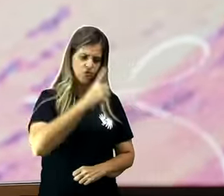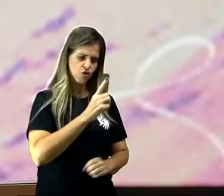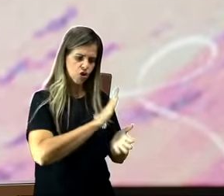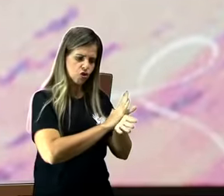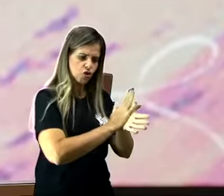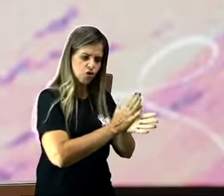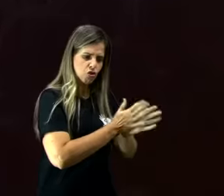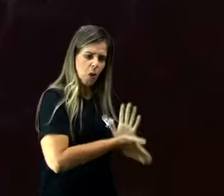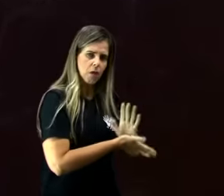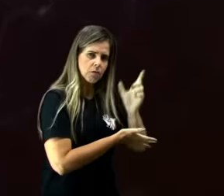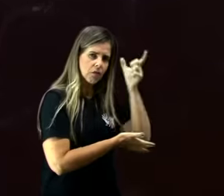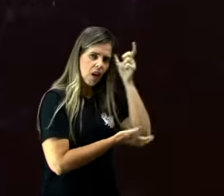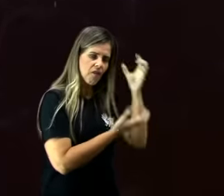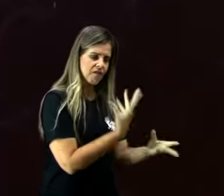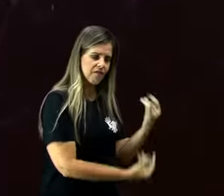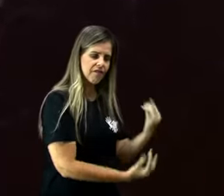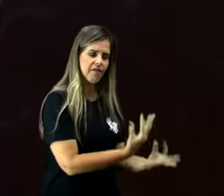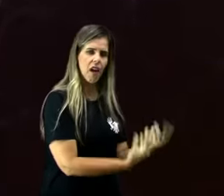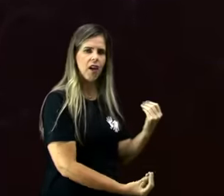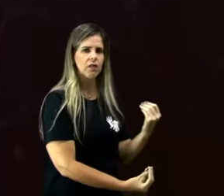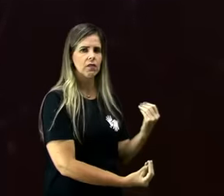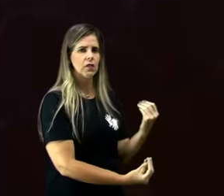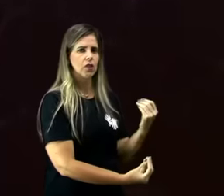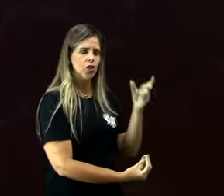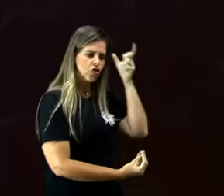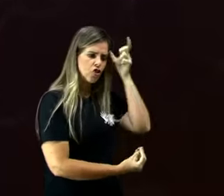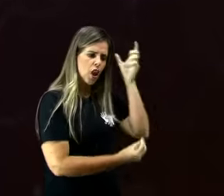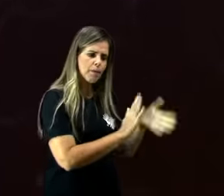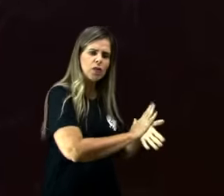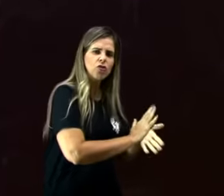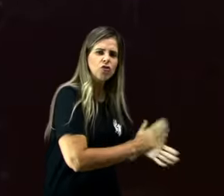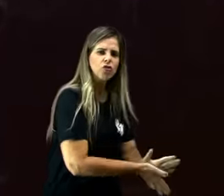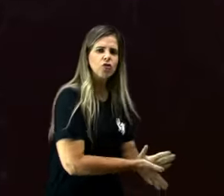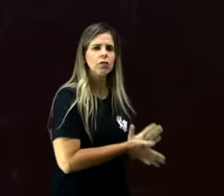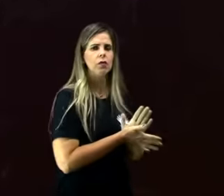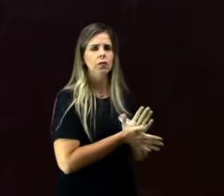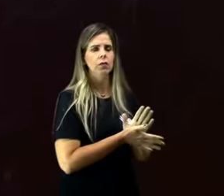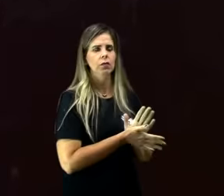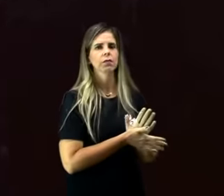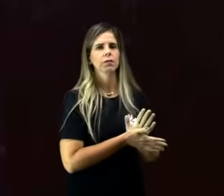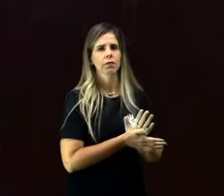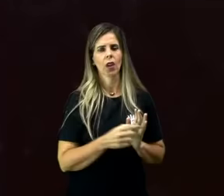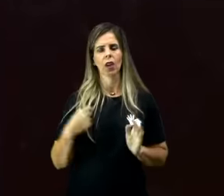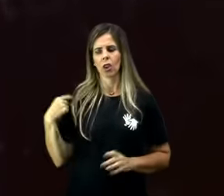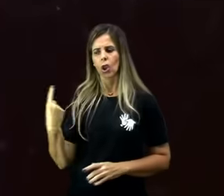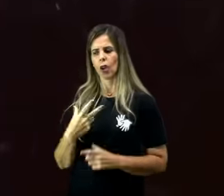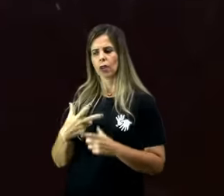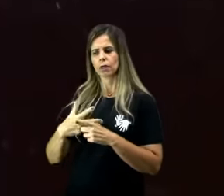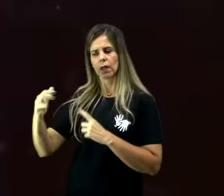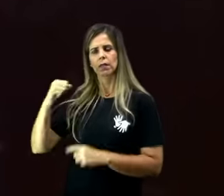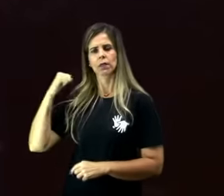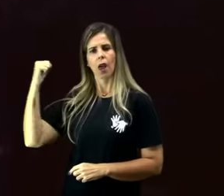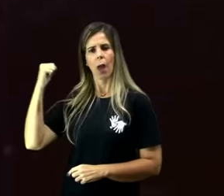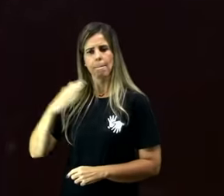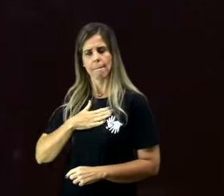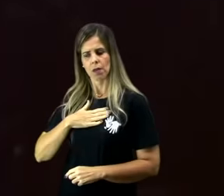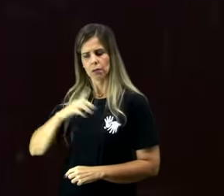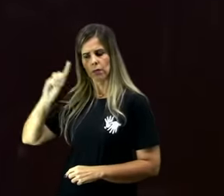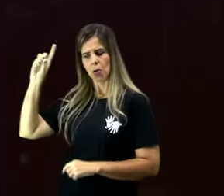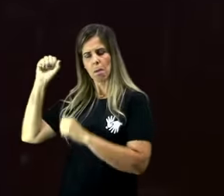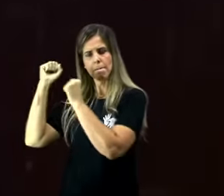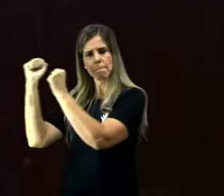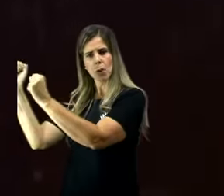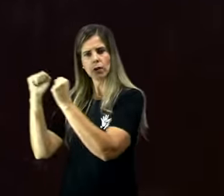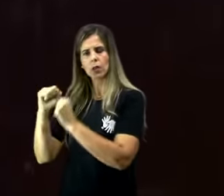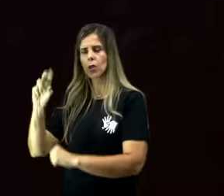Bíblia diz que ele colocou o diabo debaixo dos nossos pés. Quem está comigo aqui? Tem mais alguém comigo aqui? Levante a mão e diga: meu Deus é poderoso. Não há